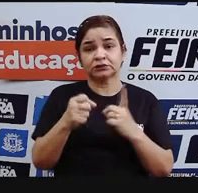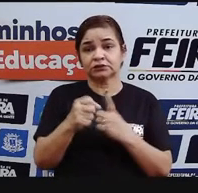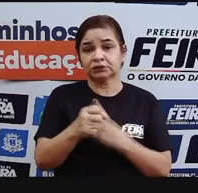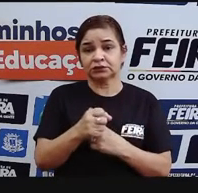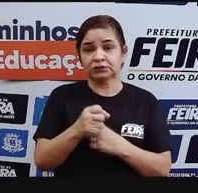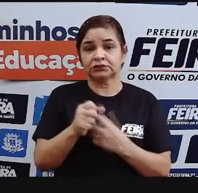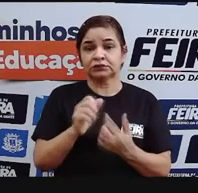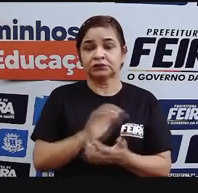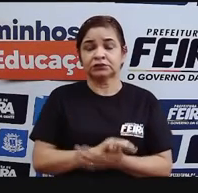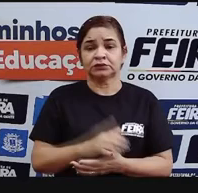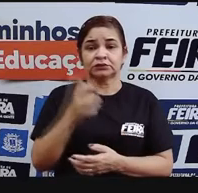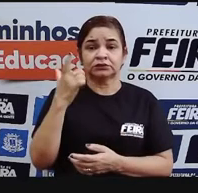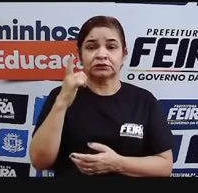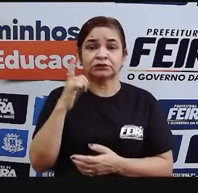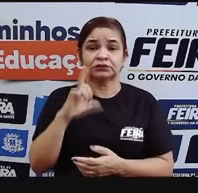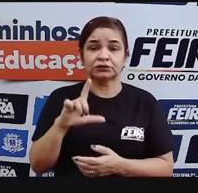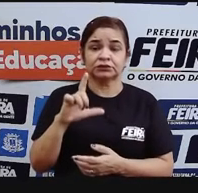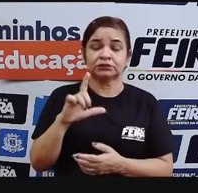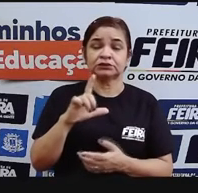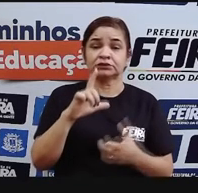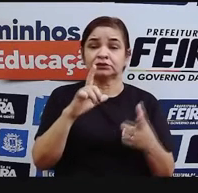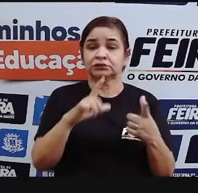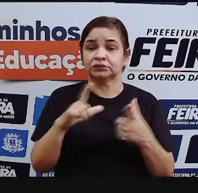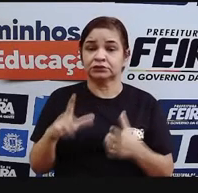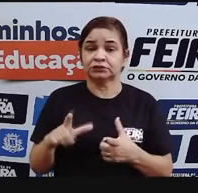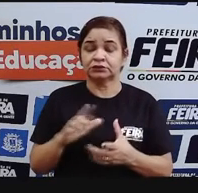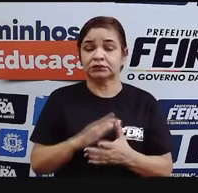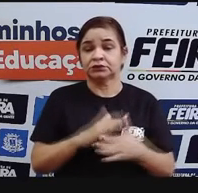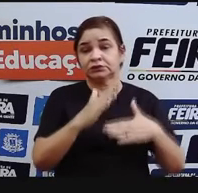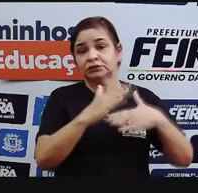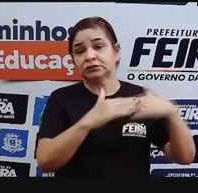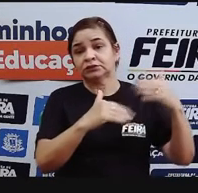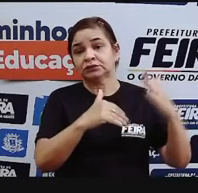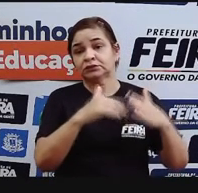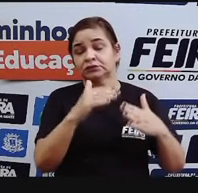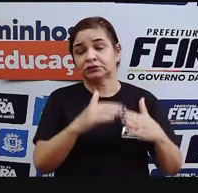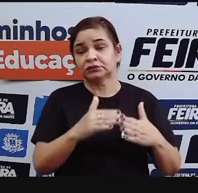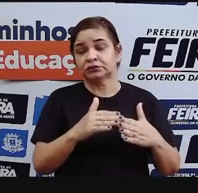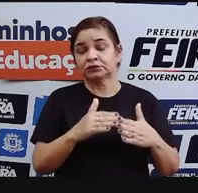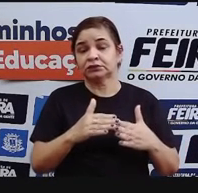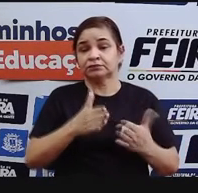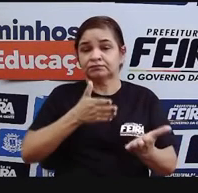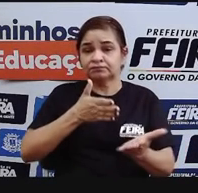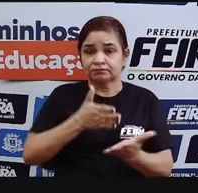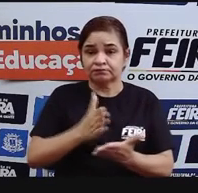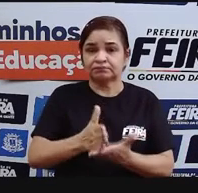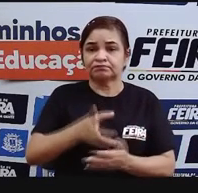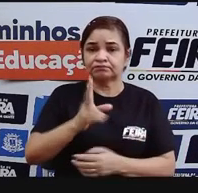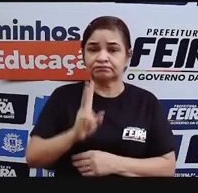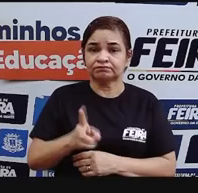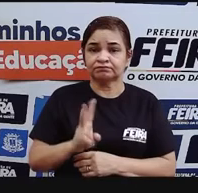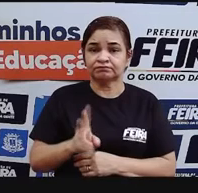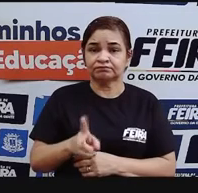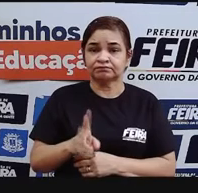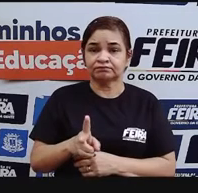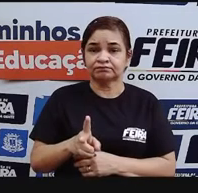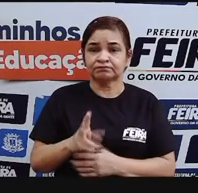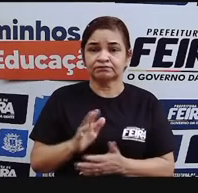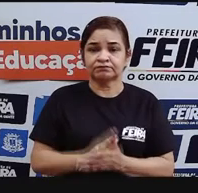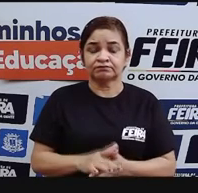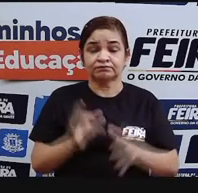sociedade, conquistando espaços profissionais e lutando permanentemente pelo